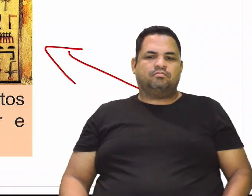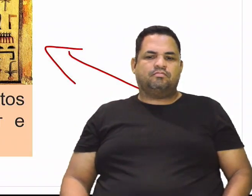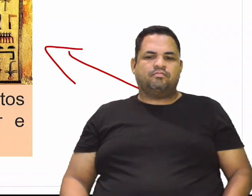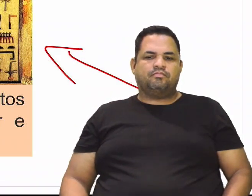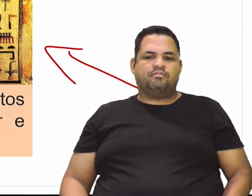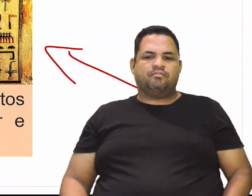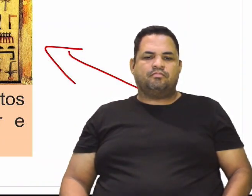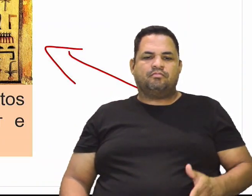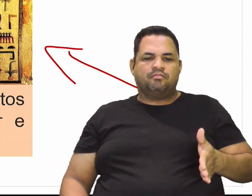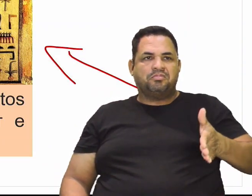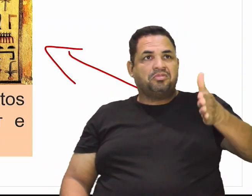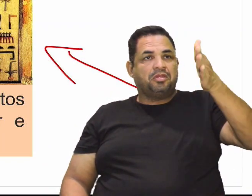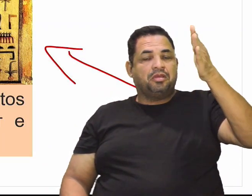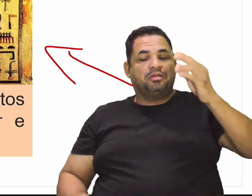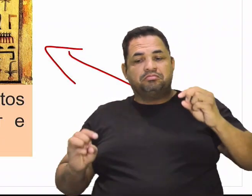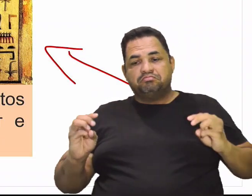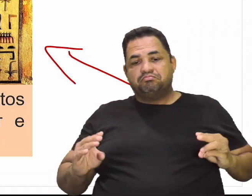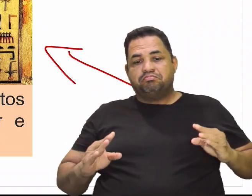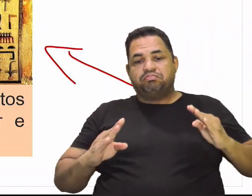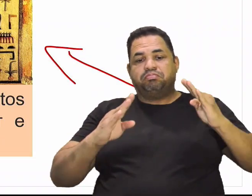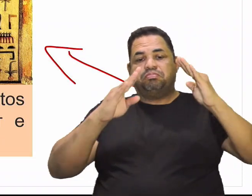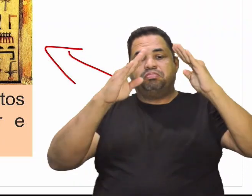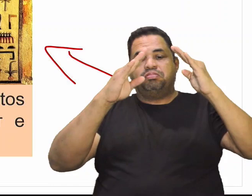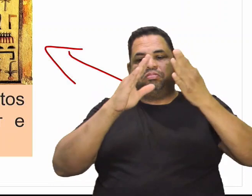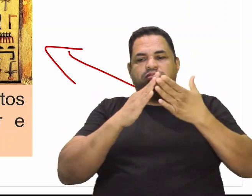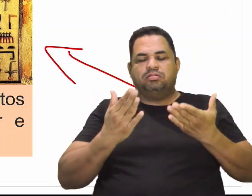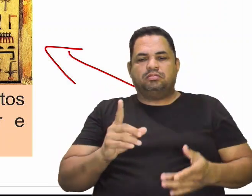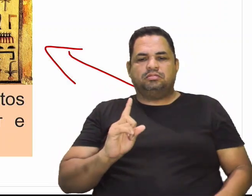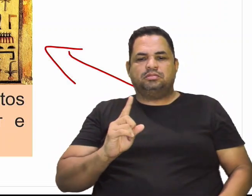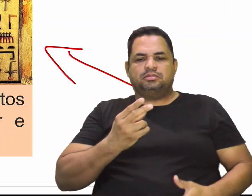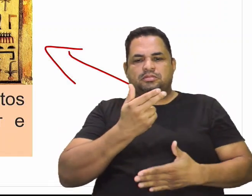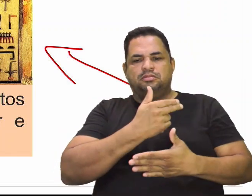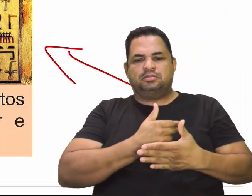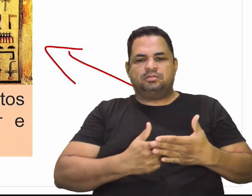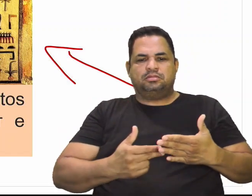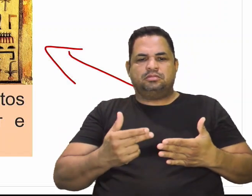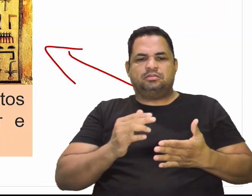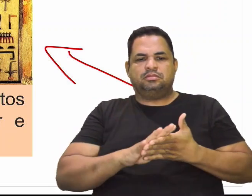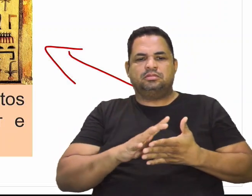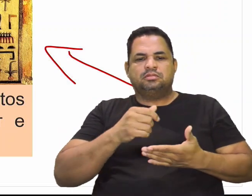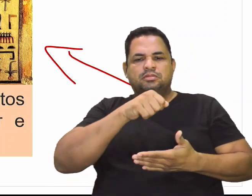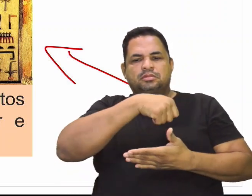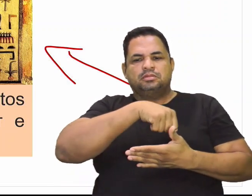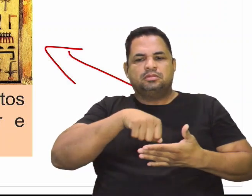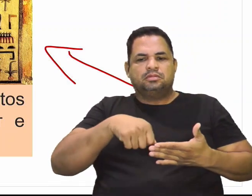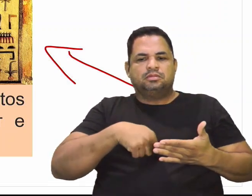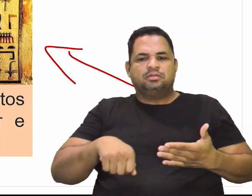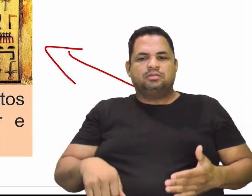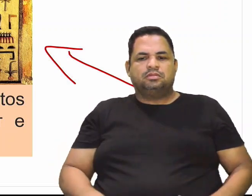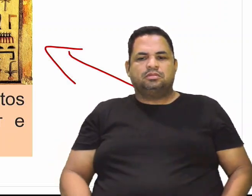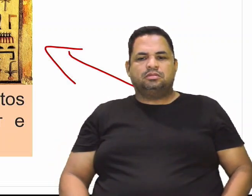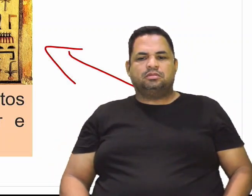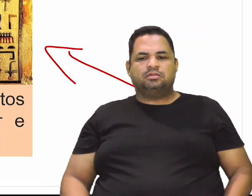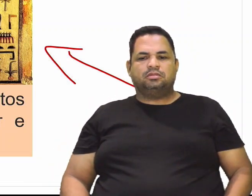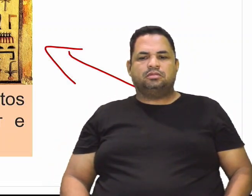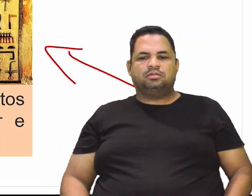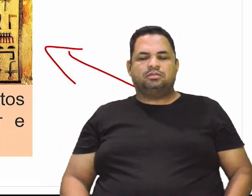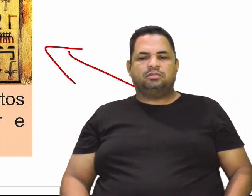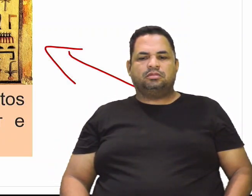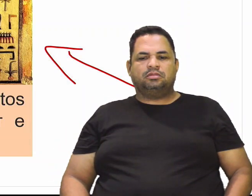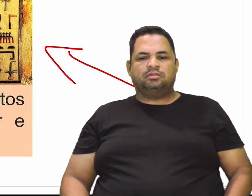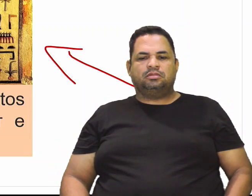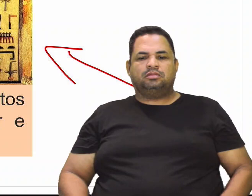uma parede do palácio. Ali não era só o desenho em si, ali eram os escritos. Eram